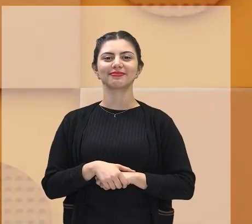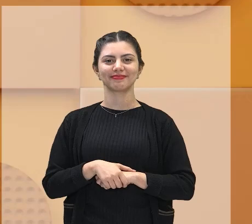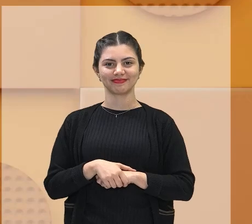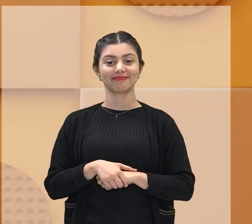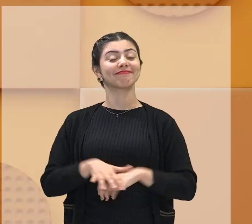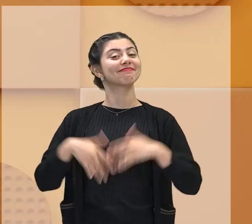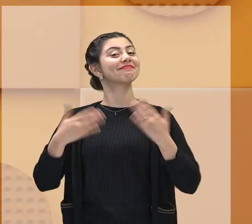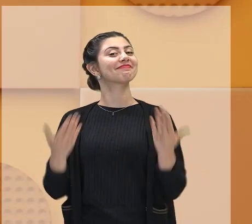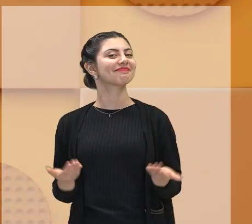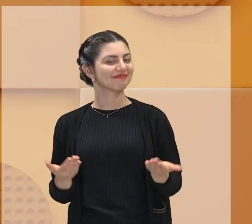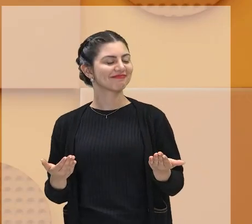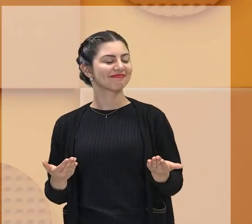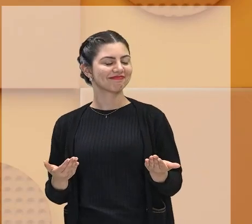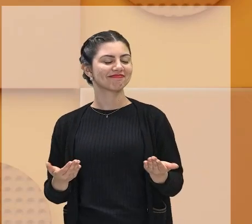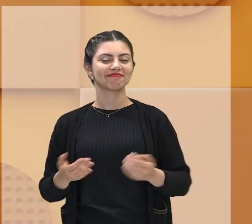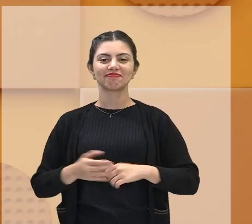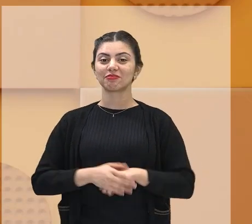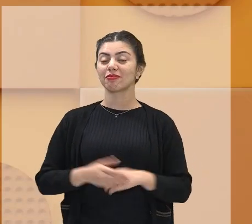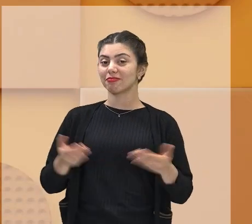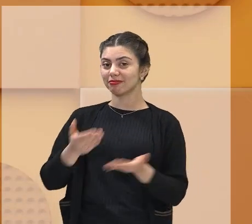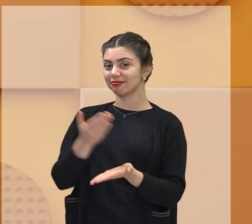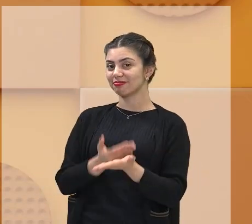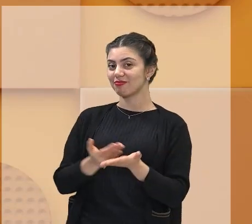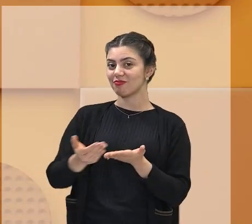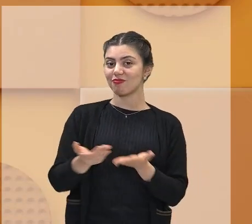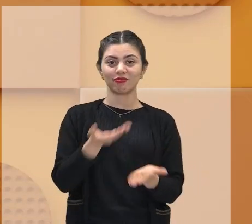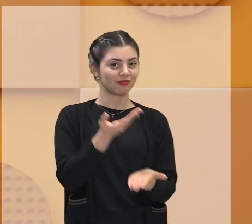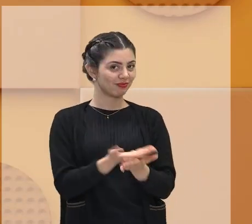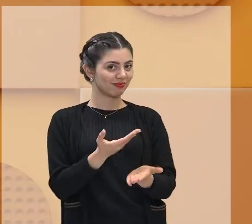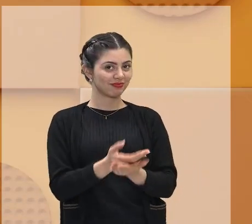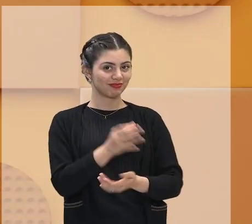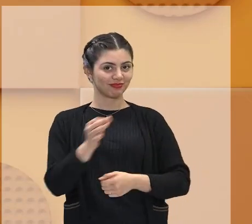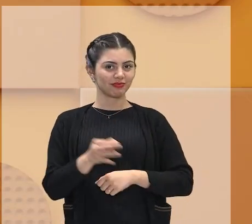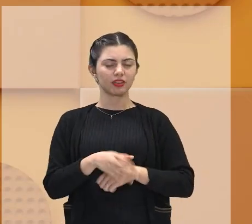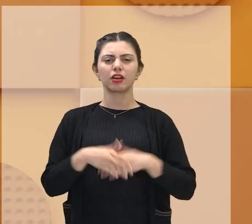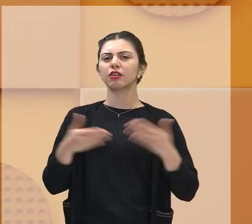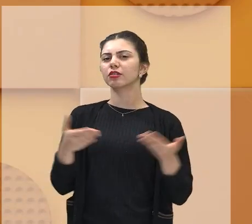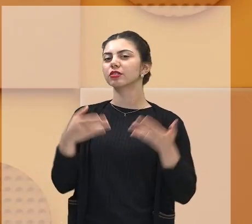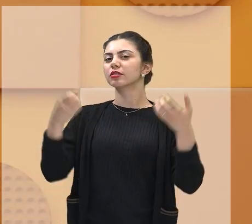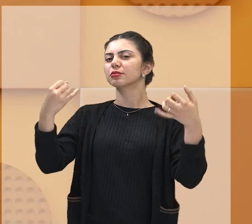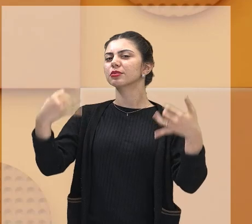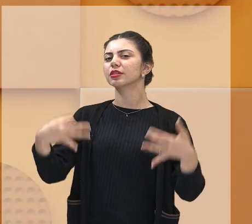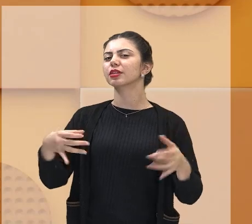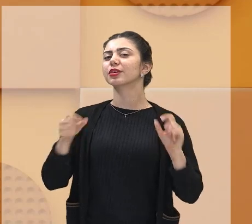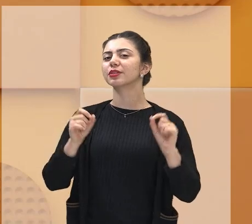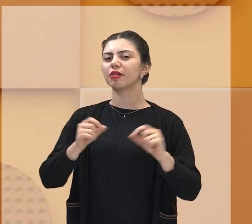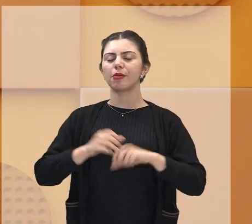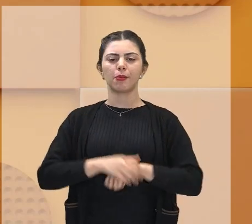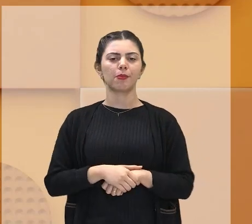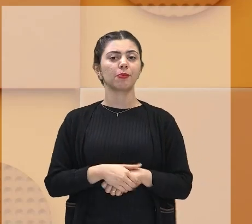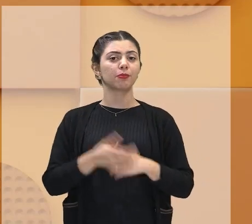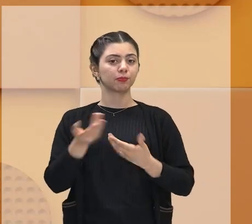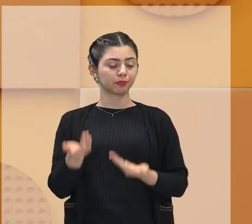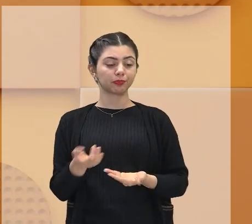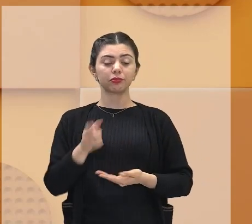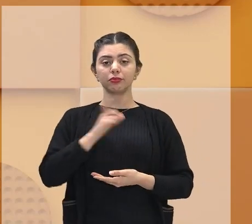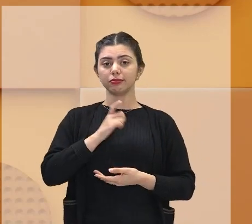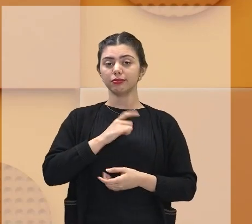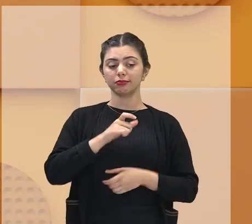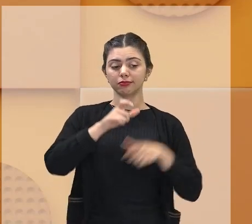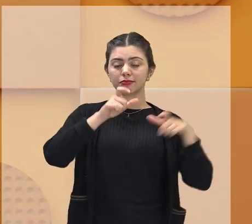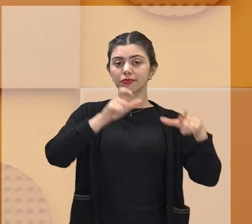E sendo assim, iniciaremos a nossa aula falando de um território que vai